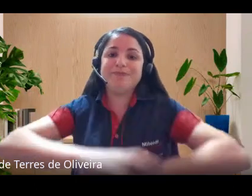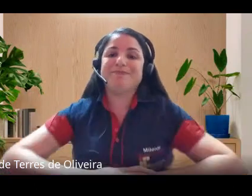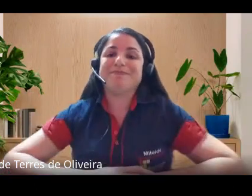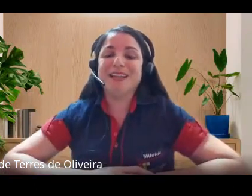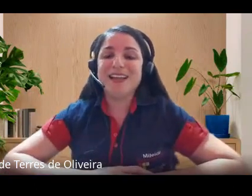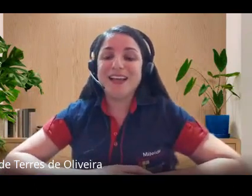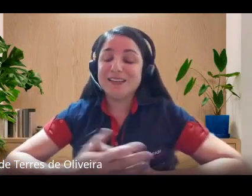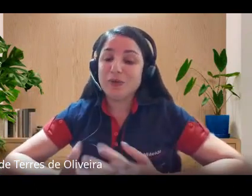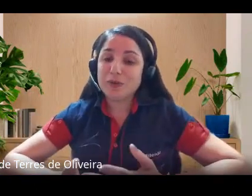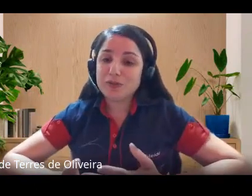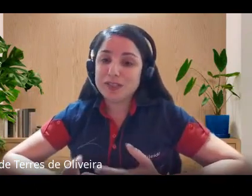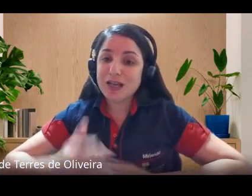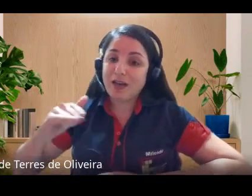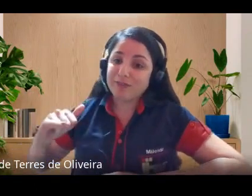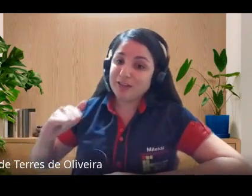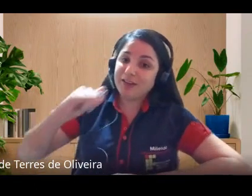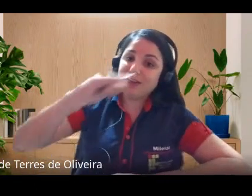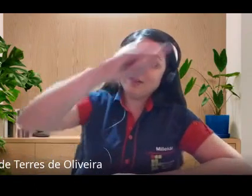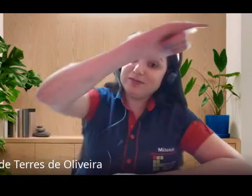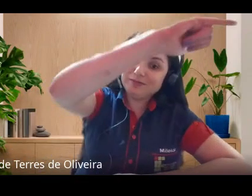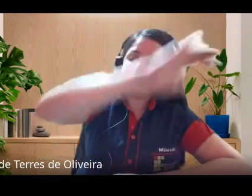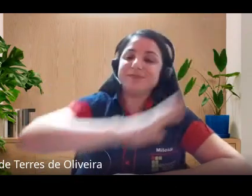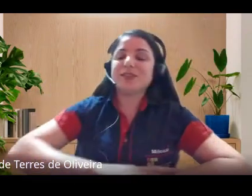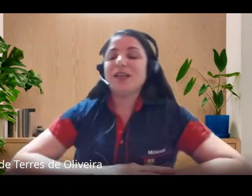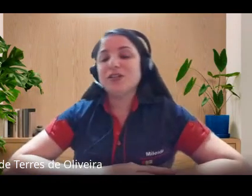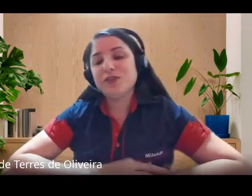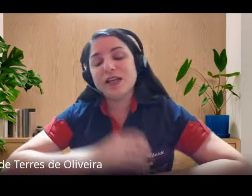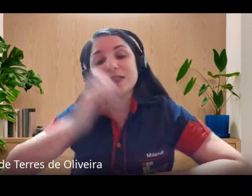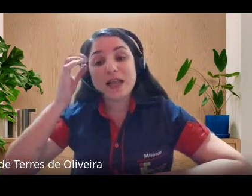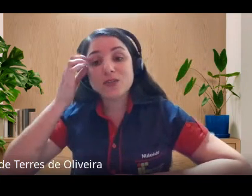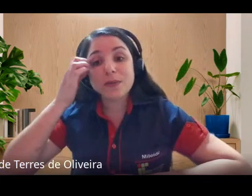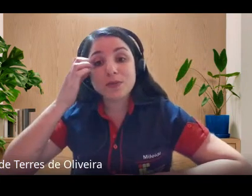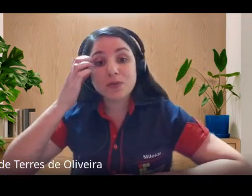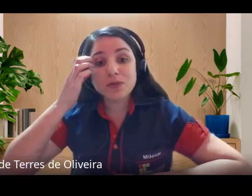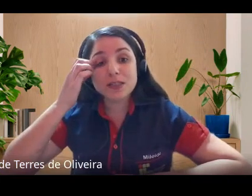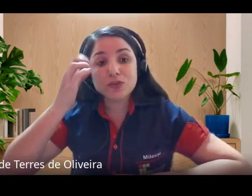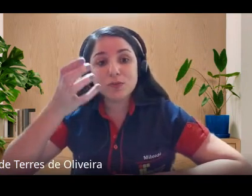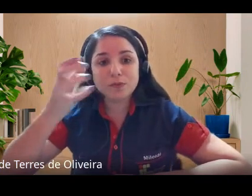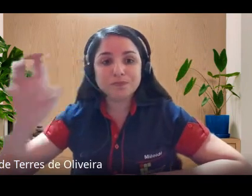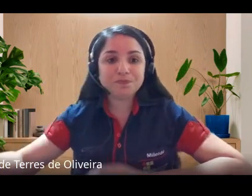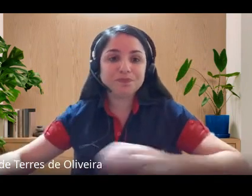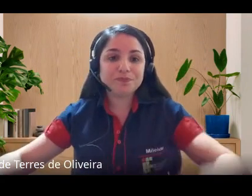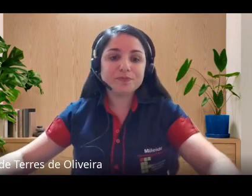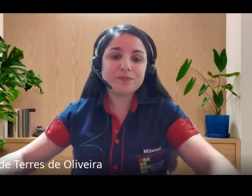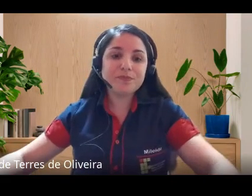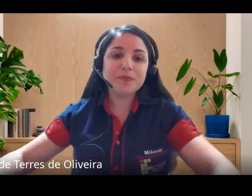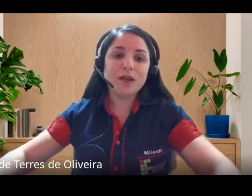gordo. Então, eu posso fazer avião. Diferentes sinais com a mesma configuração de mão.